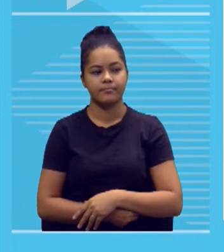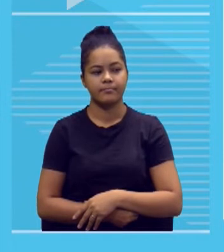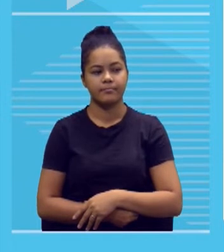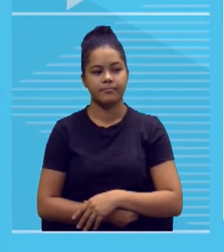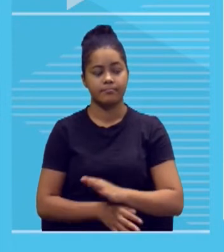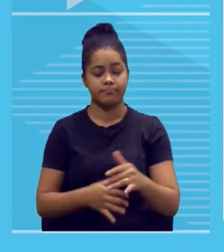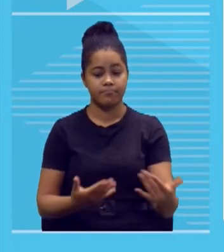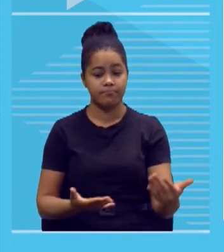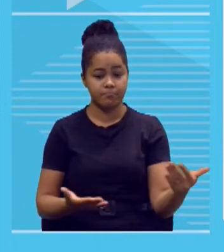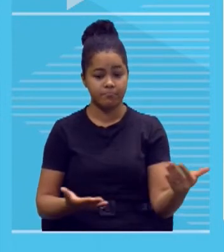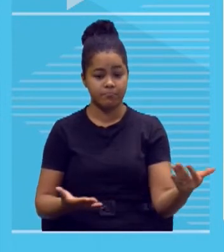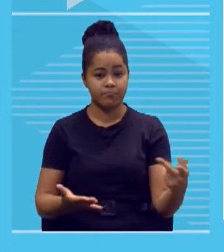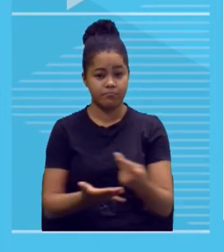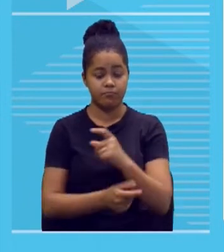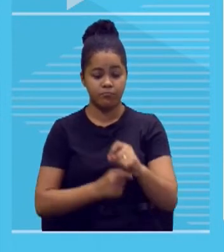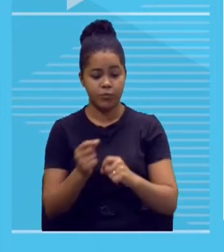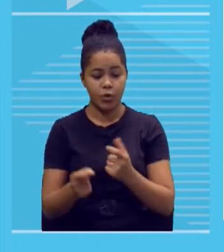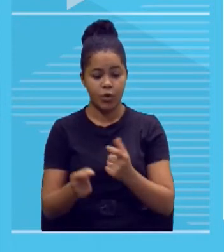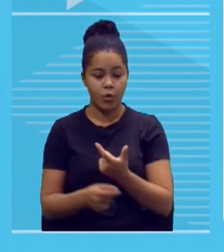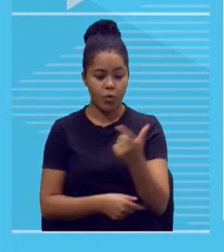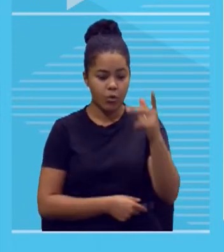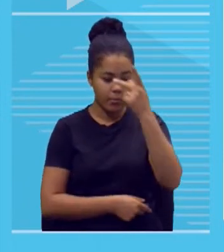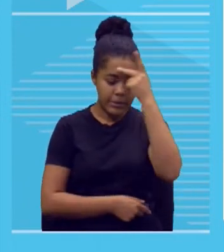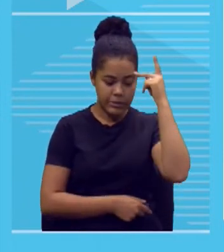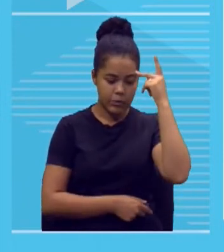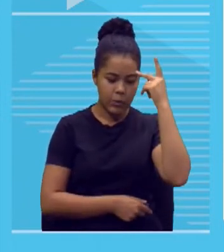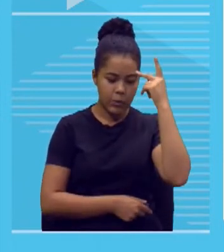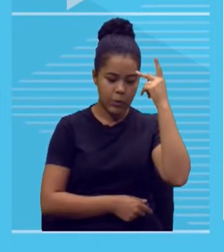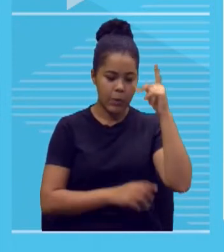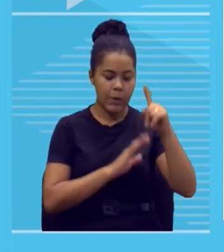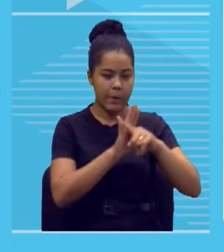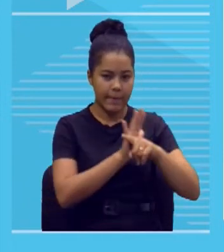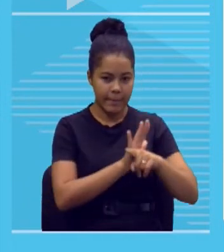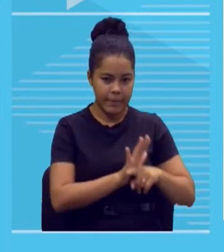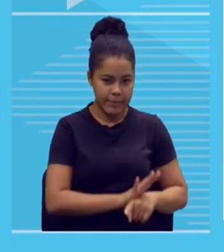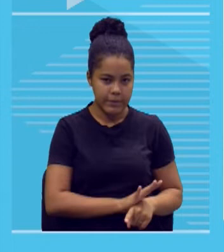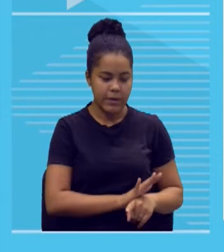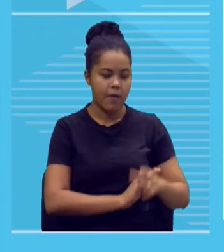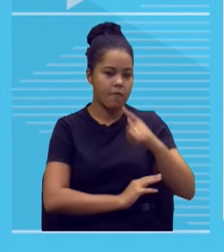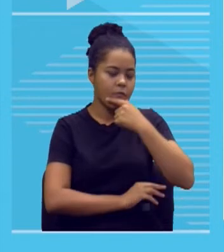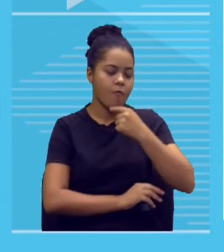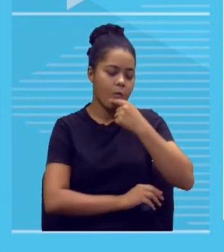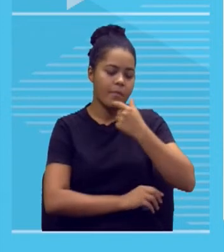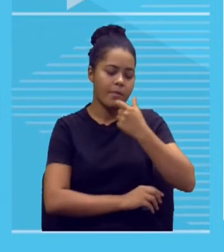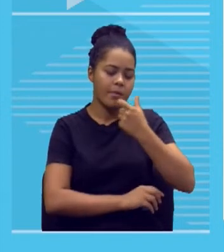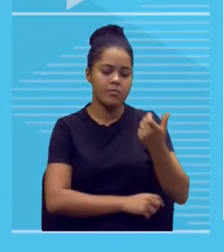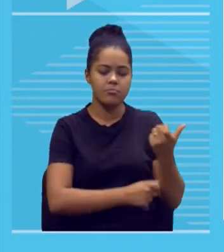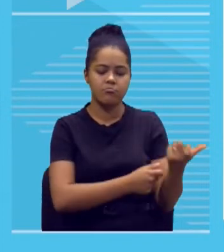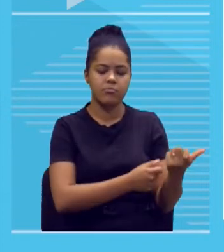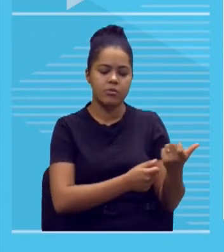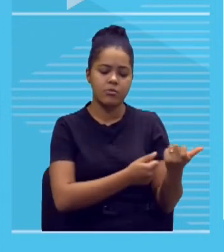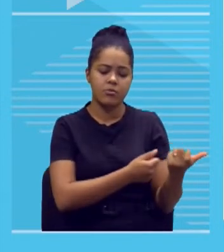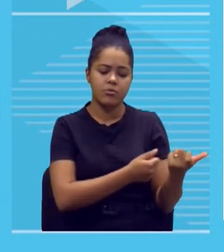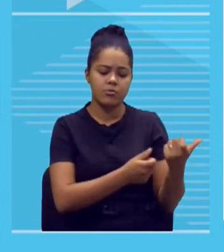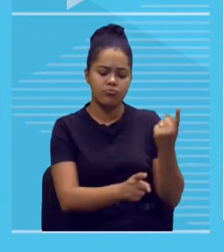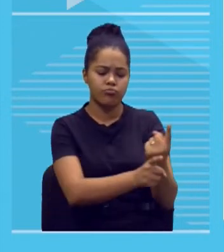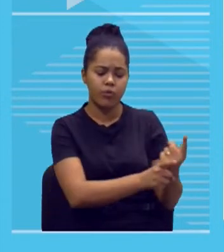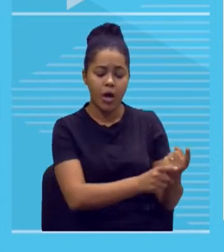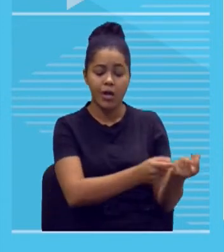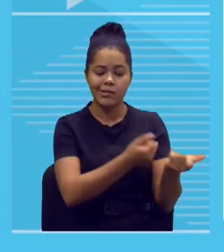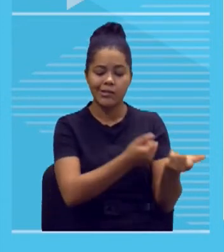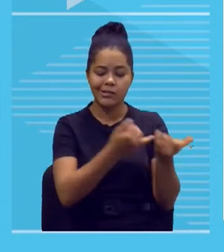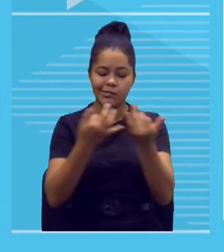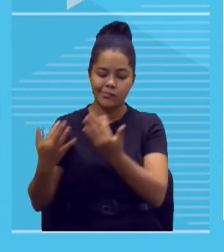enviou para ele uma carta explicando sobre suas descobertas e Mais o Davi tá vamos